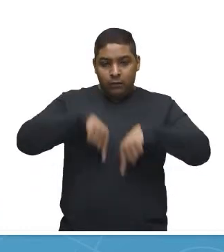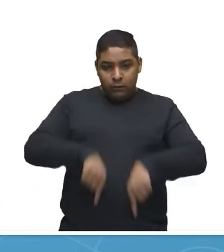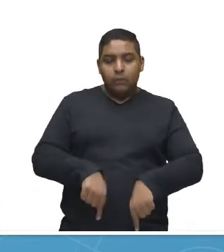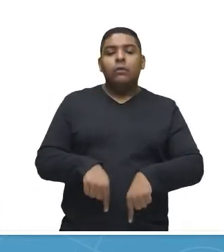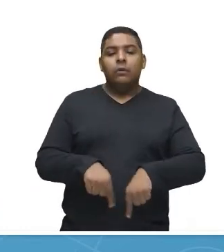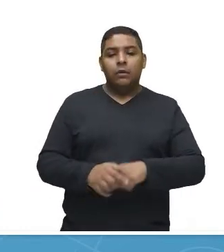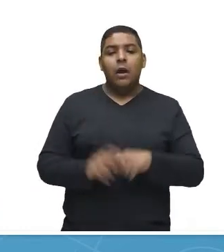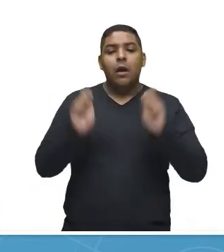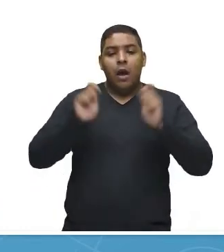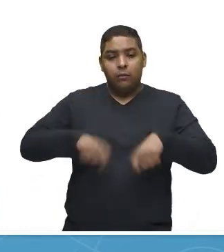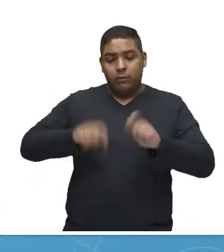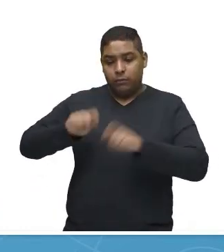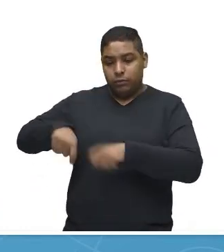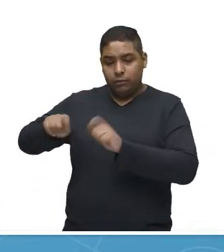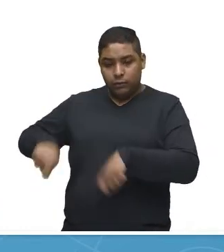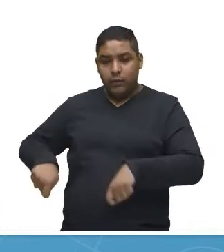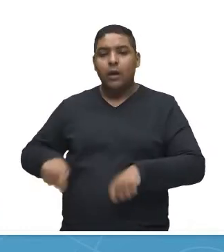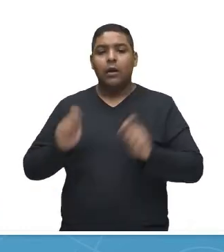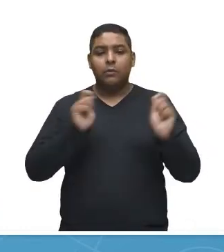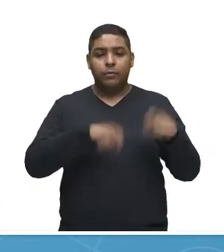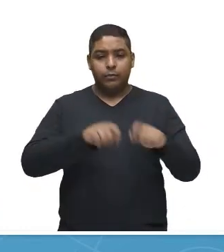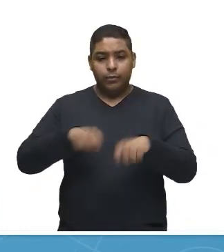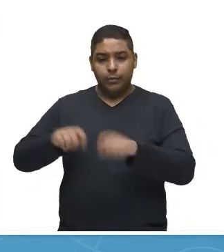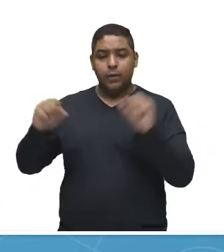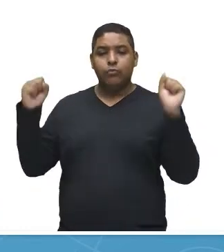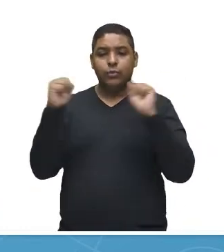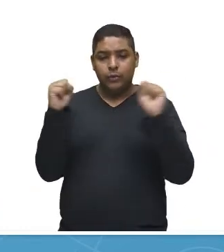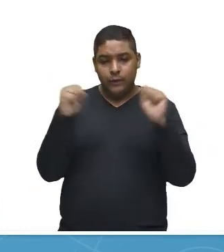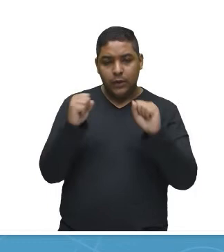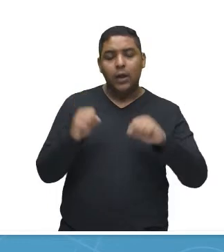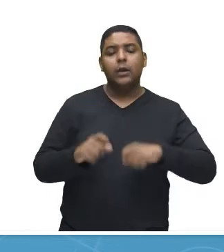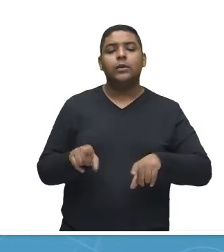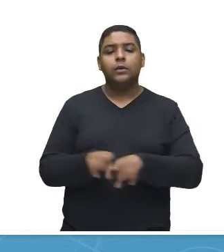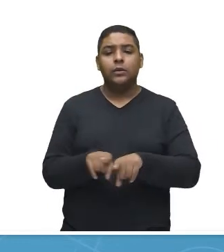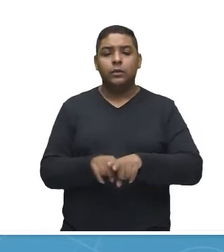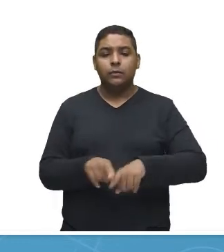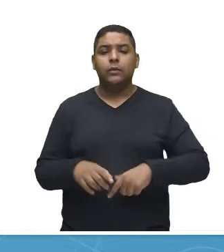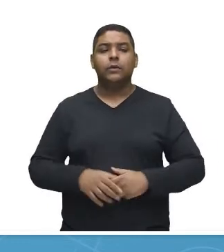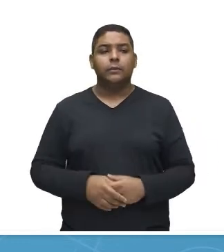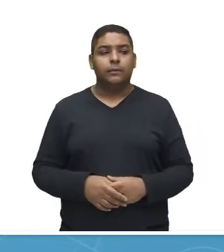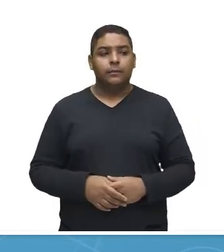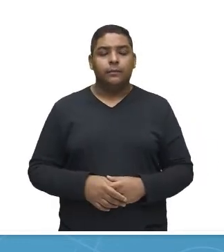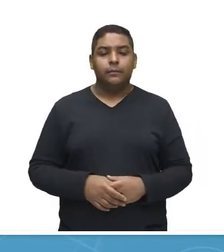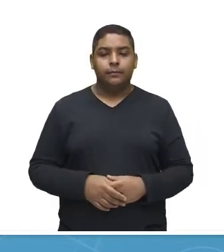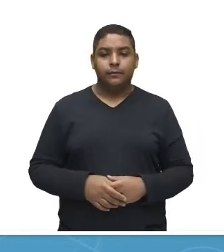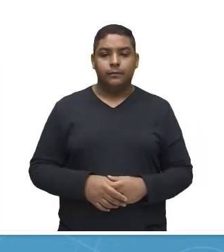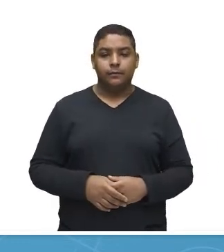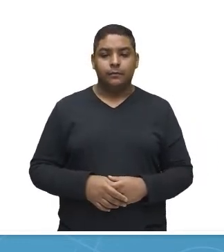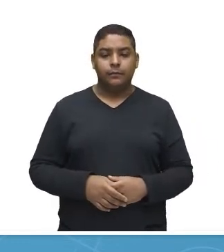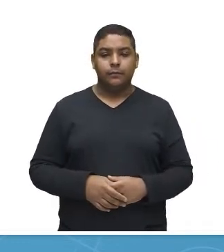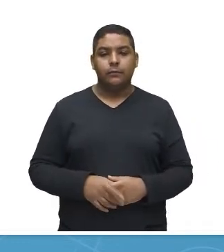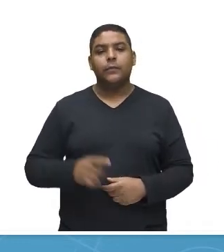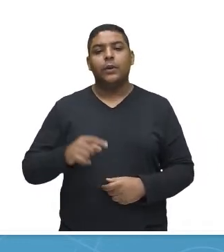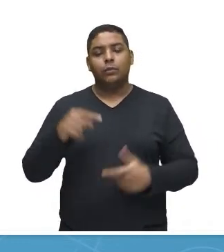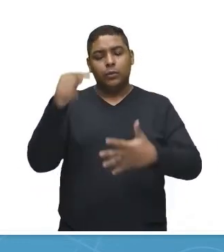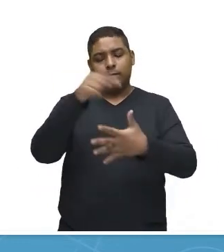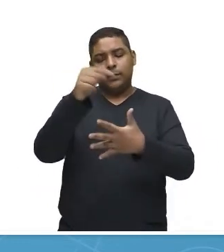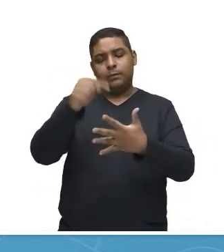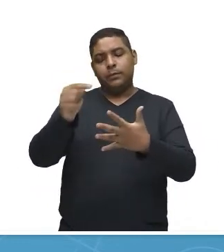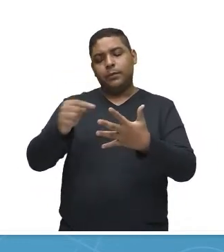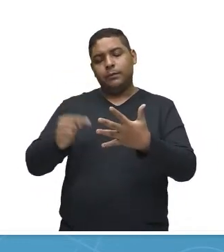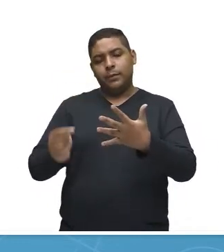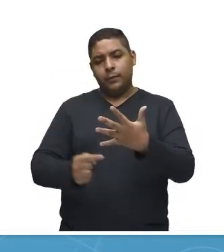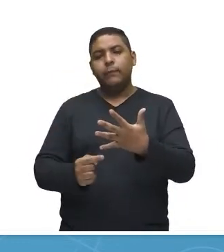aptidão física, ou seja, das nossas habilidades e também da nossa idade. Então, todos esses fatores eles vão influenciar no